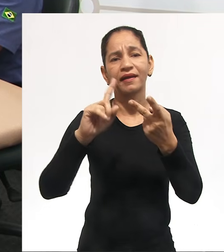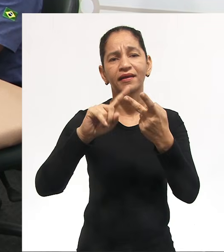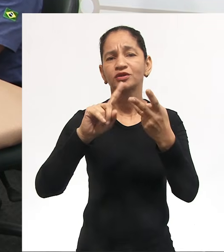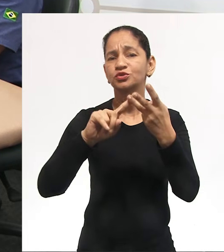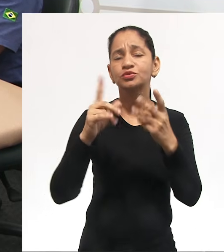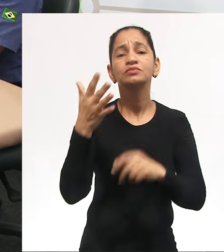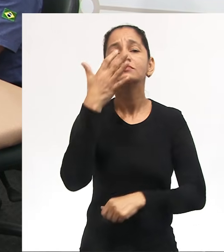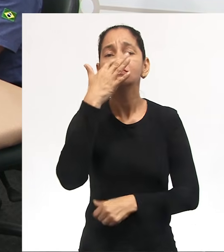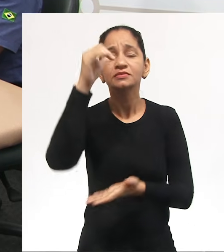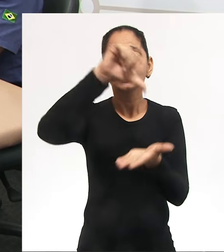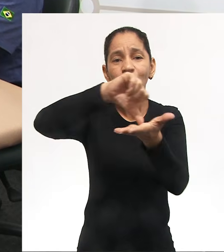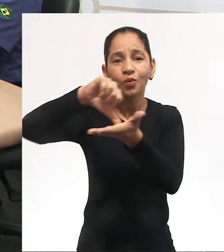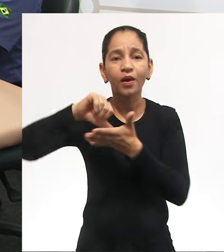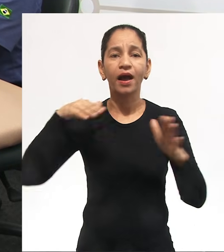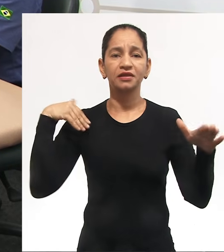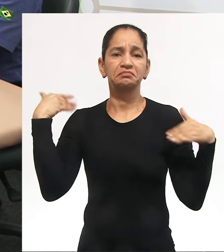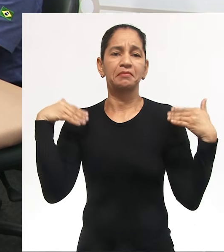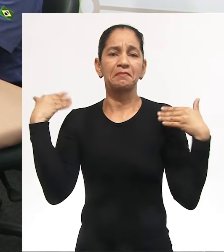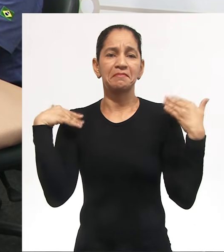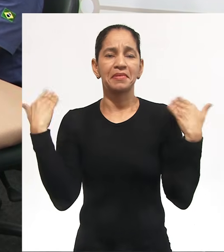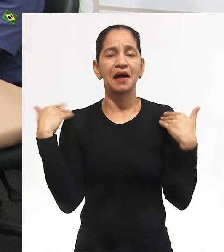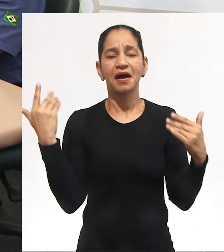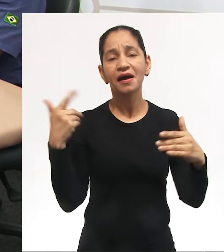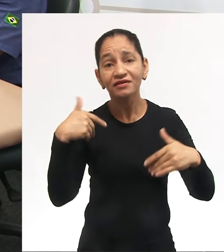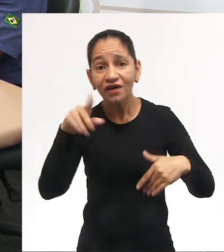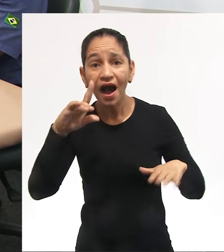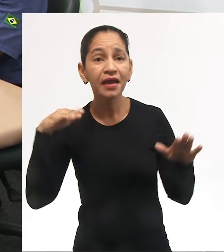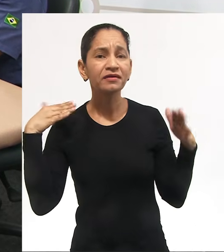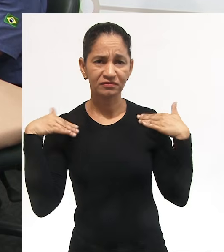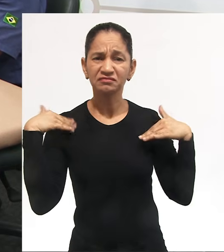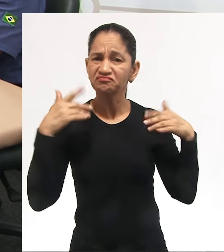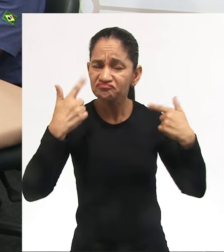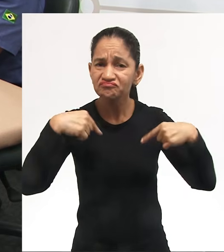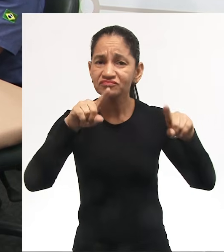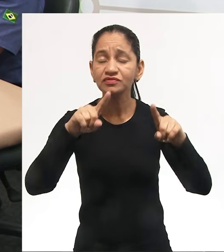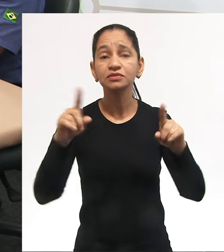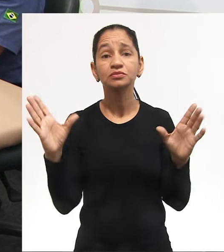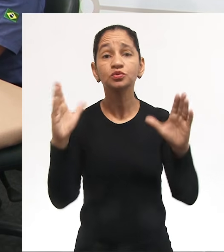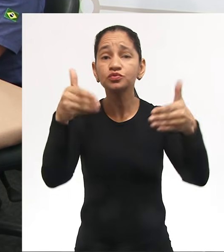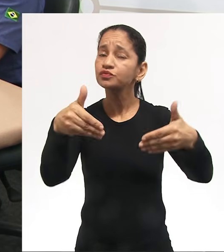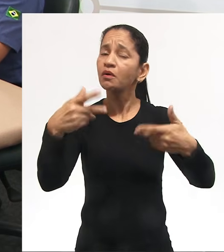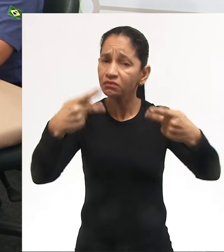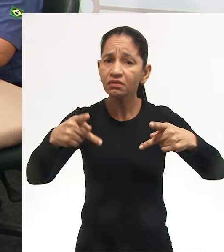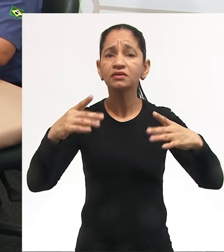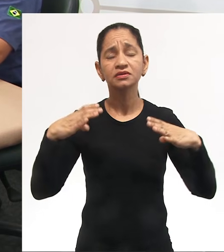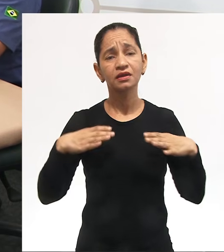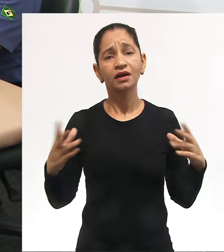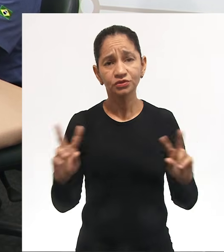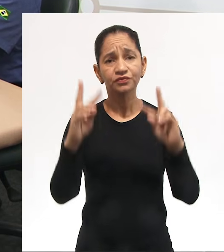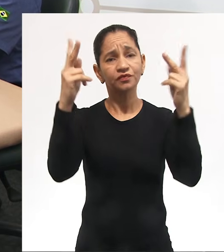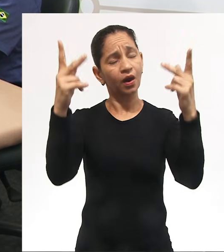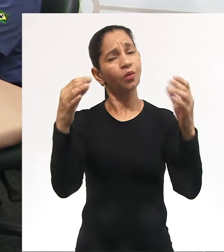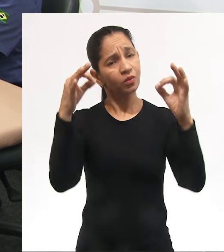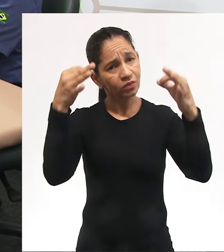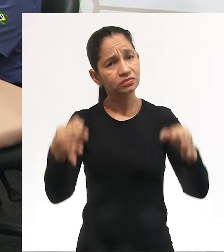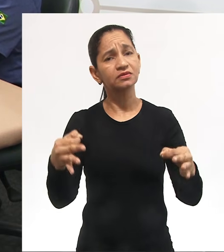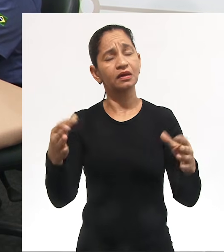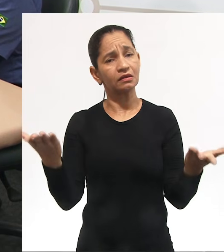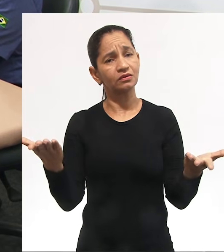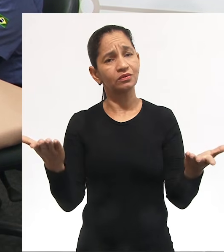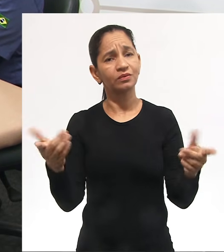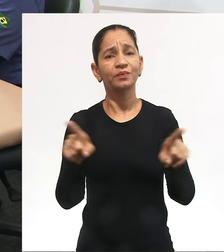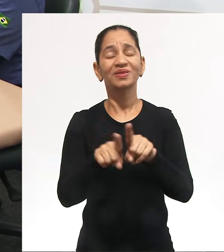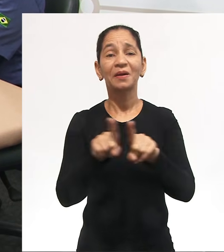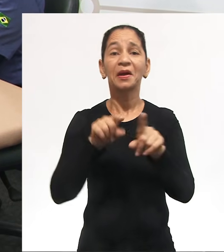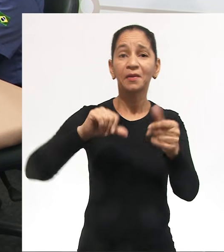locais, os prédios, os pontos turísticos, né, as coisas relacionadas a Itapuã do